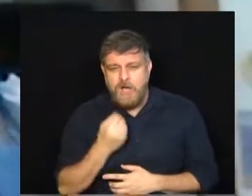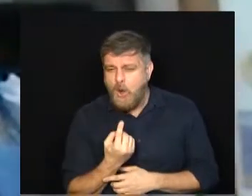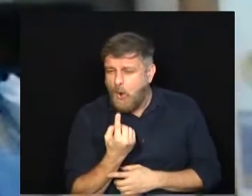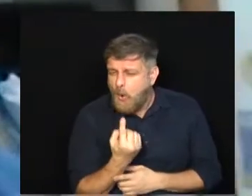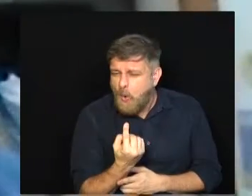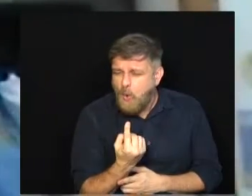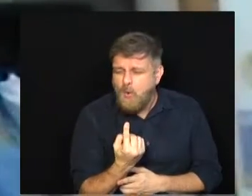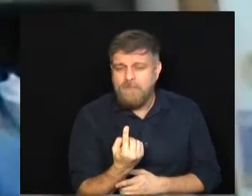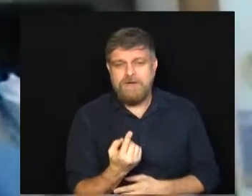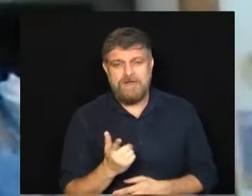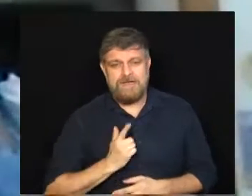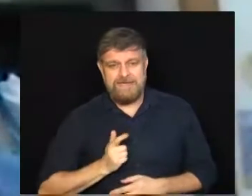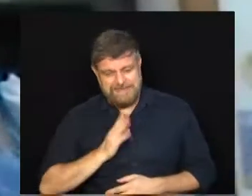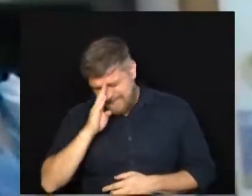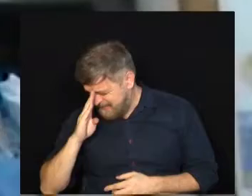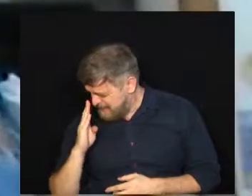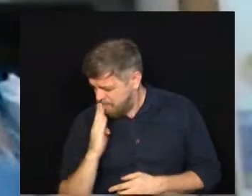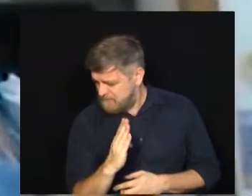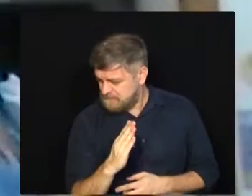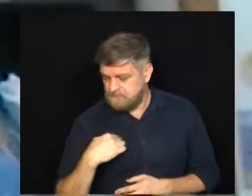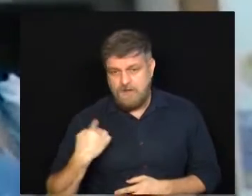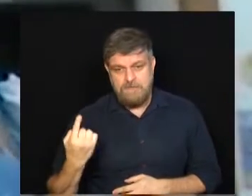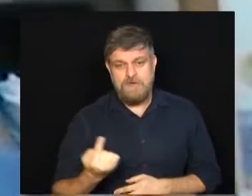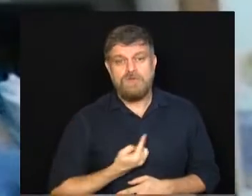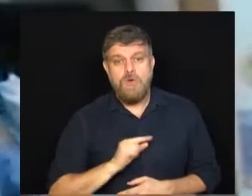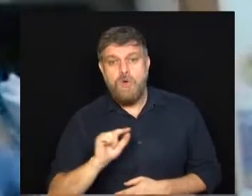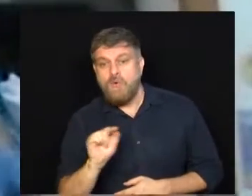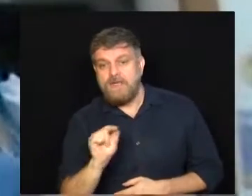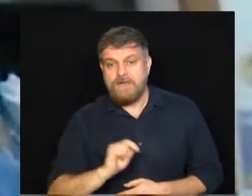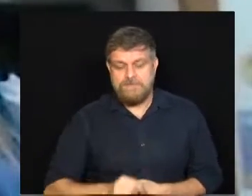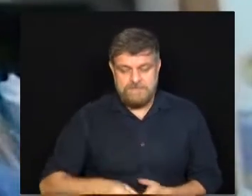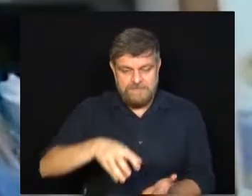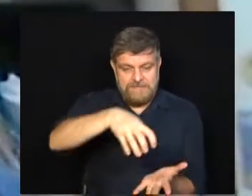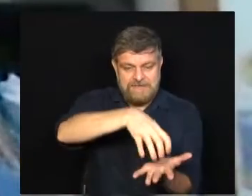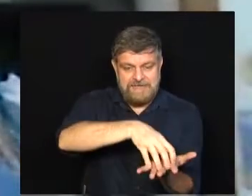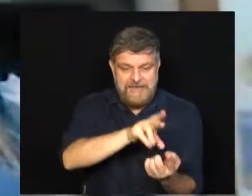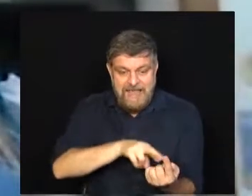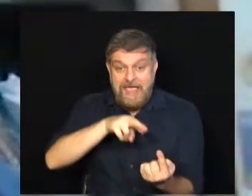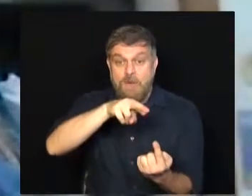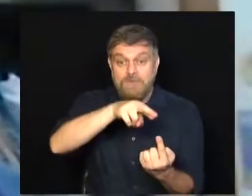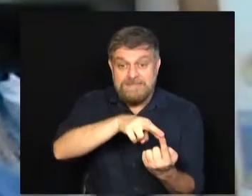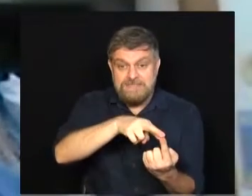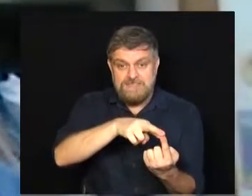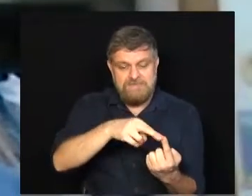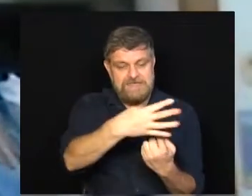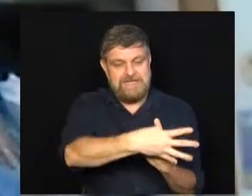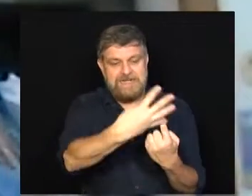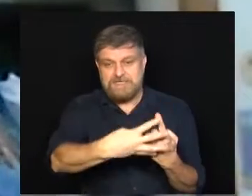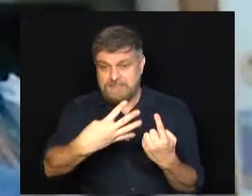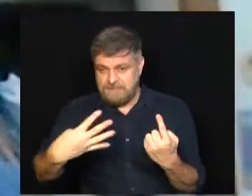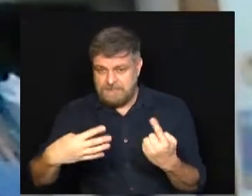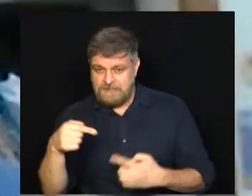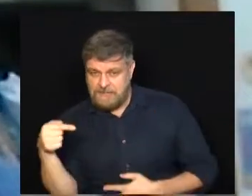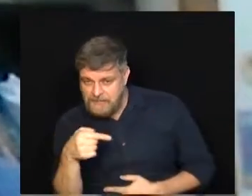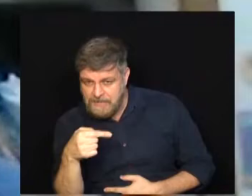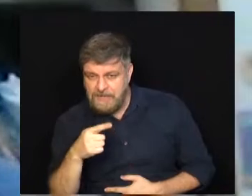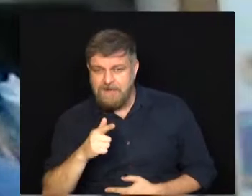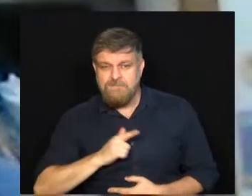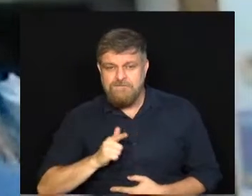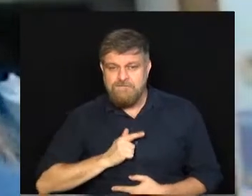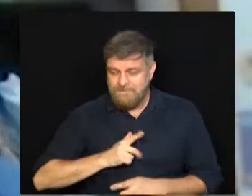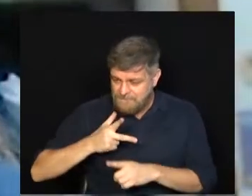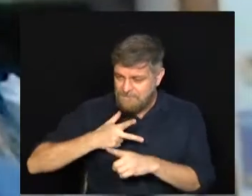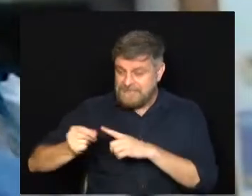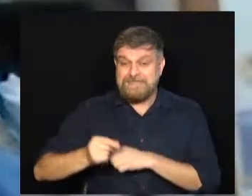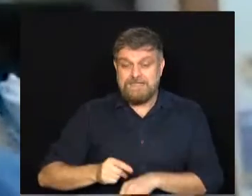era, assim, a chave para nós de muitas coisas, que era o Centro de Referência LGBT. O Centro de Referência LGBT foi conquistado no